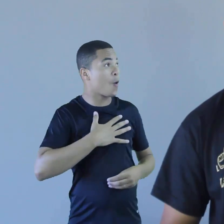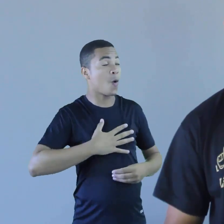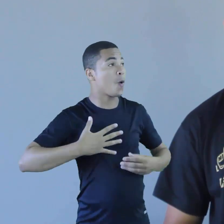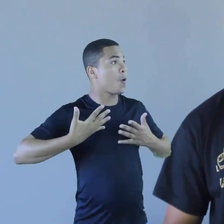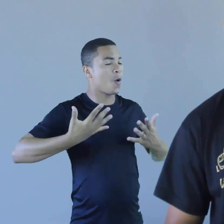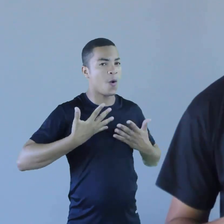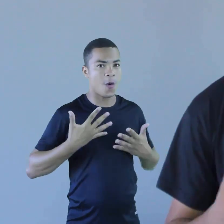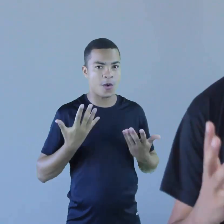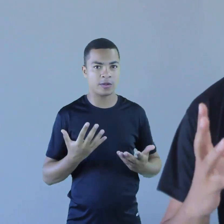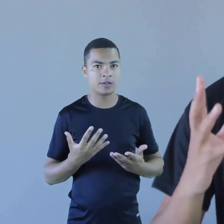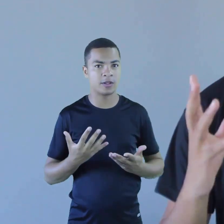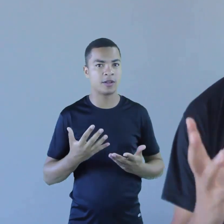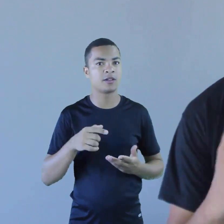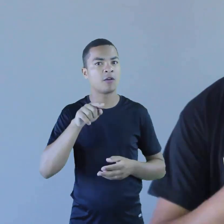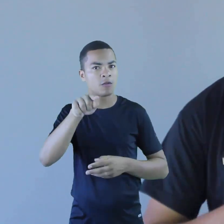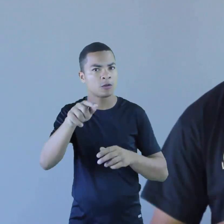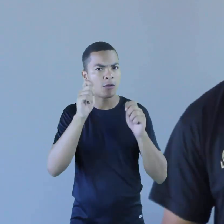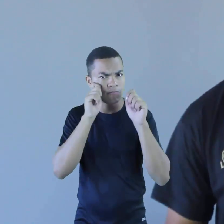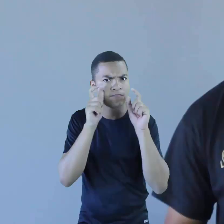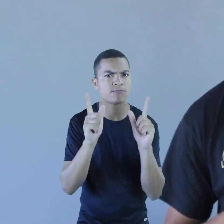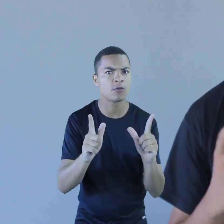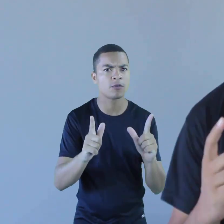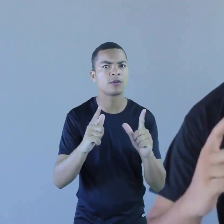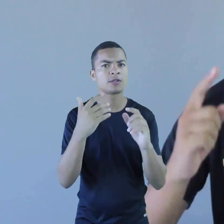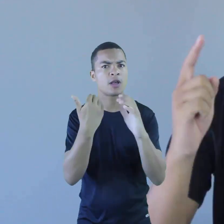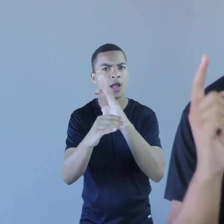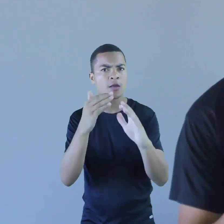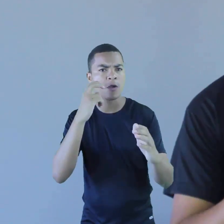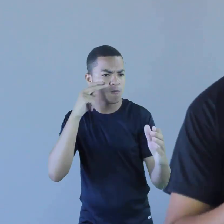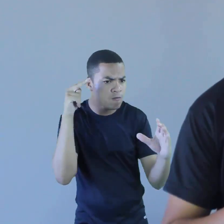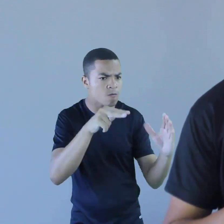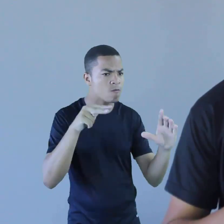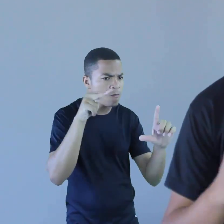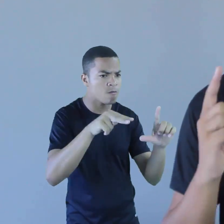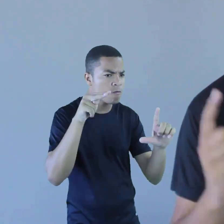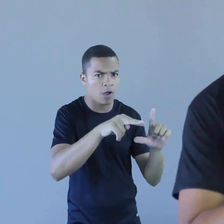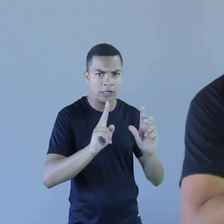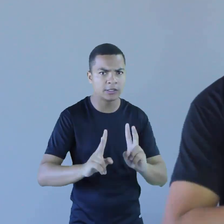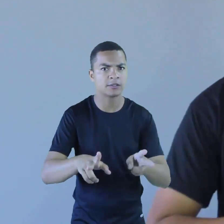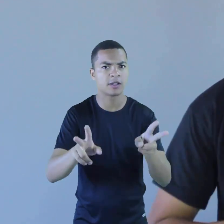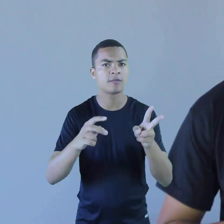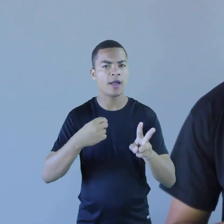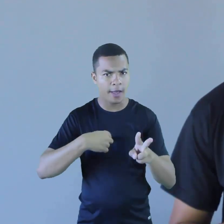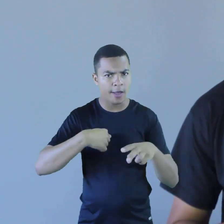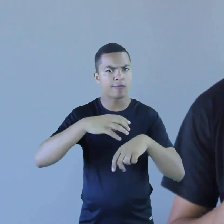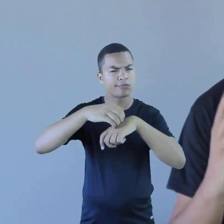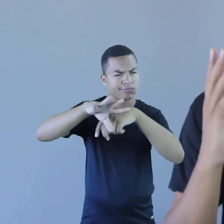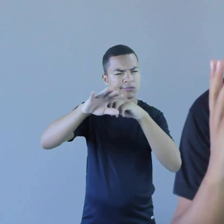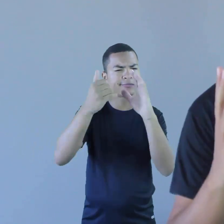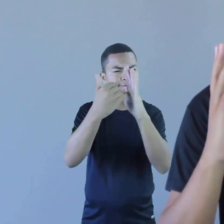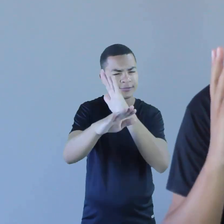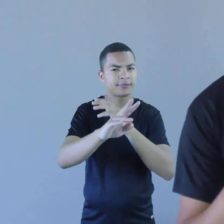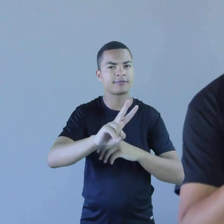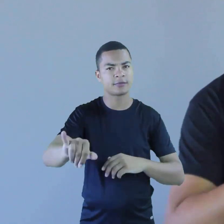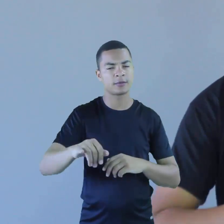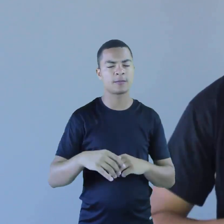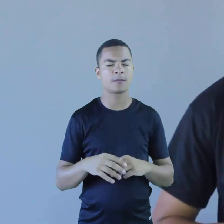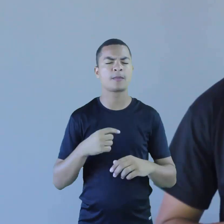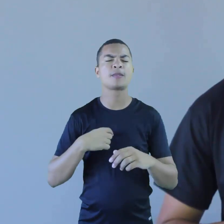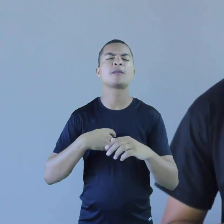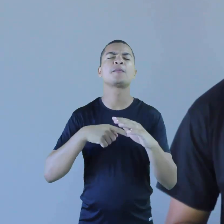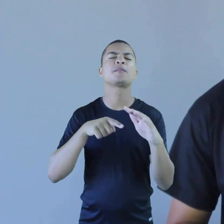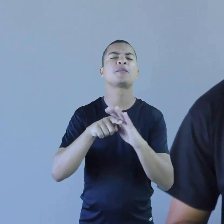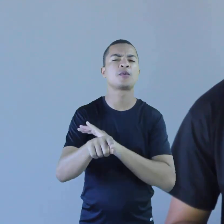curso fechado. O pessoal ama essa aula. Então, não perca. Fica atento ao seu e-mail que eu vou te enviar todas